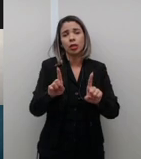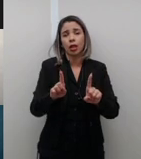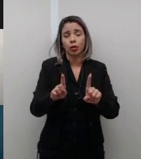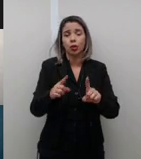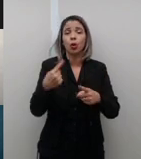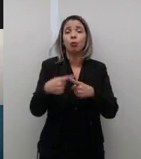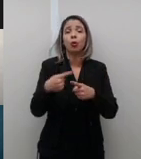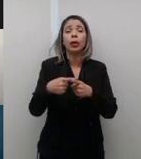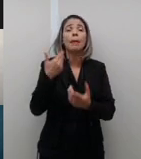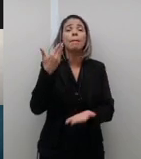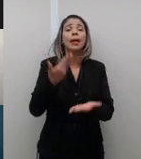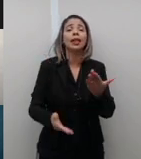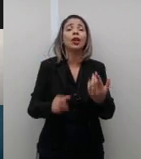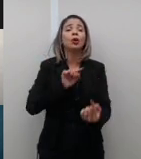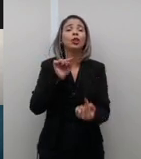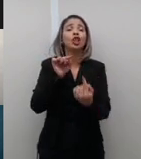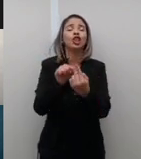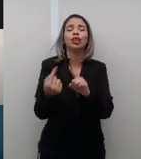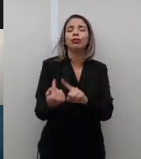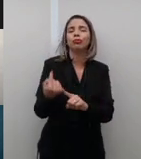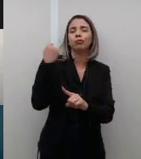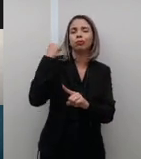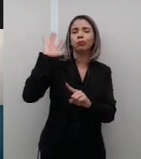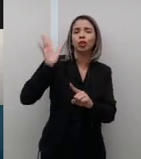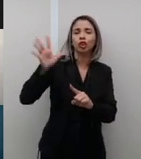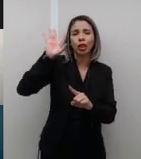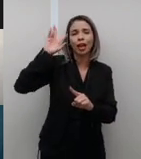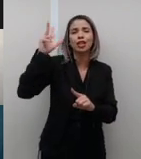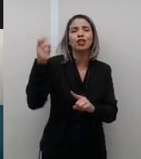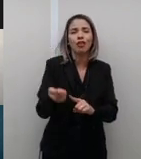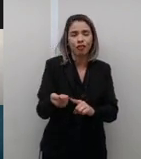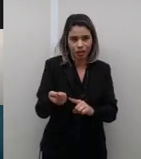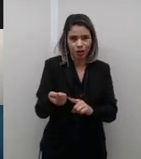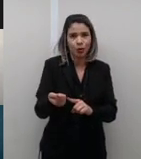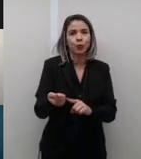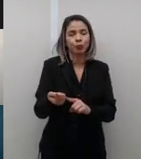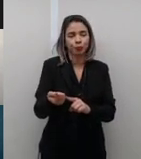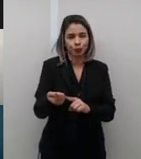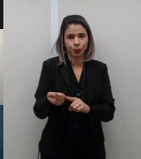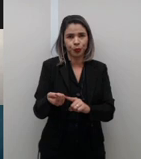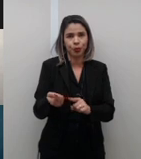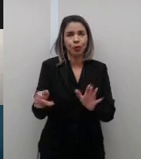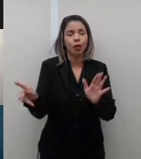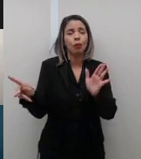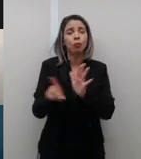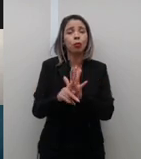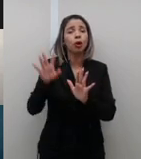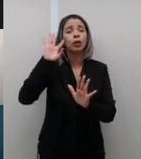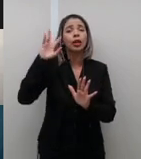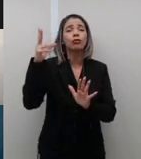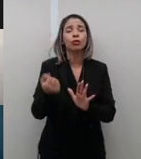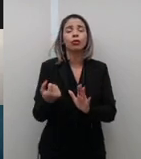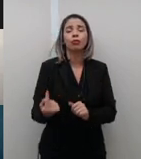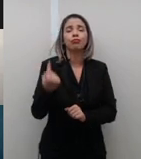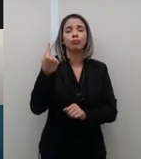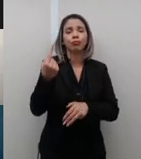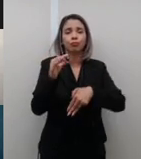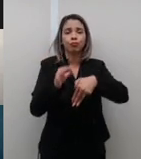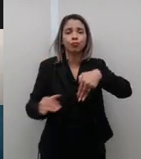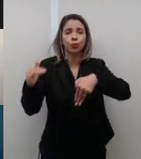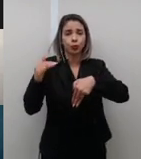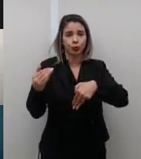objeto anteriormente decidida na monocrática respectiva. É um pouco confuso,